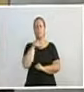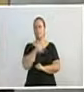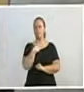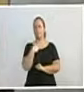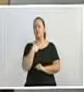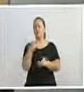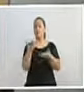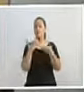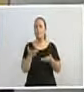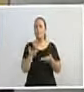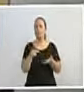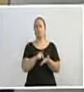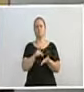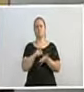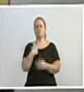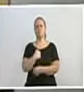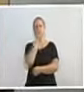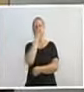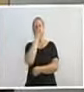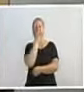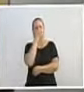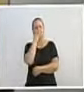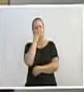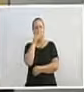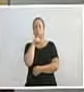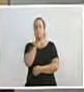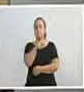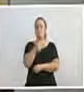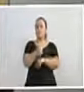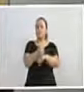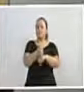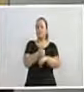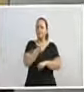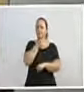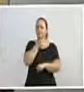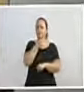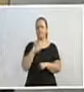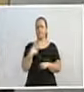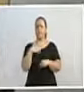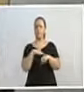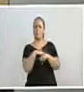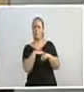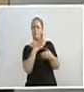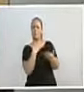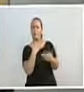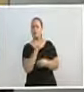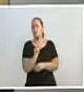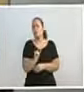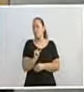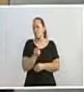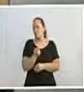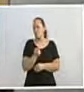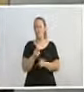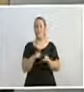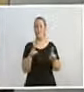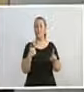aqui dizer aqui da minha admiração pelo jornalista Clóvis Reis, né? Converso muito pouco com ele, né? Muito pouco nós conversamos, conheço